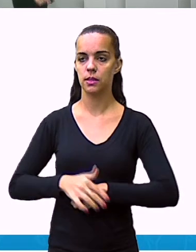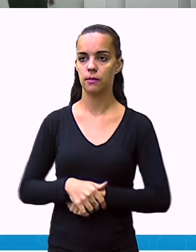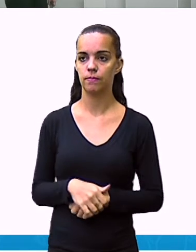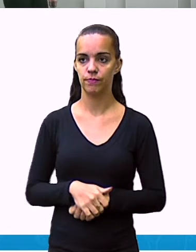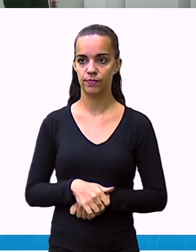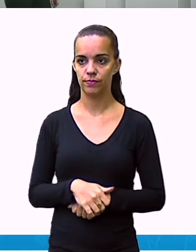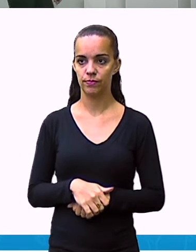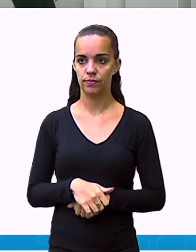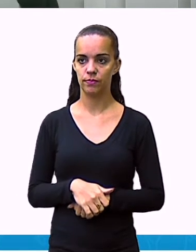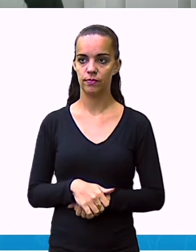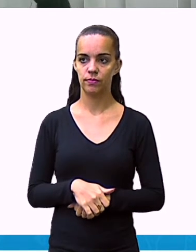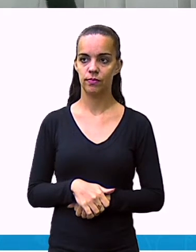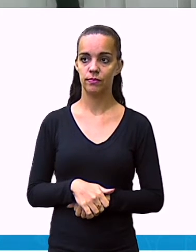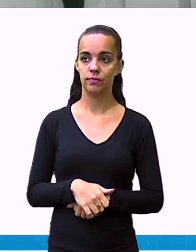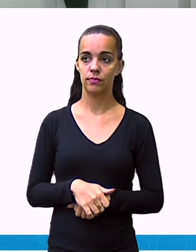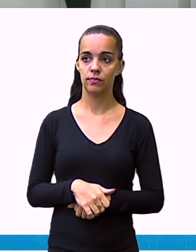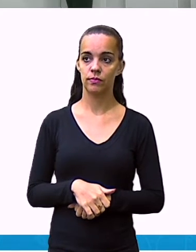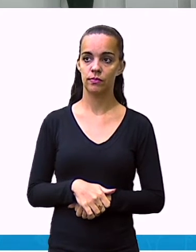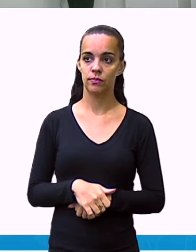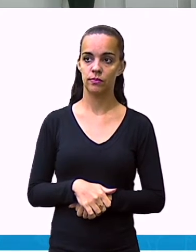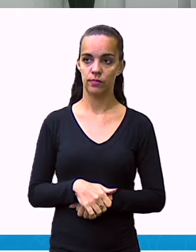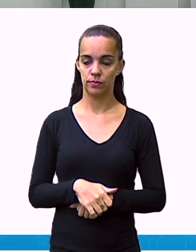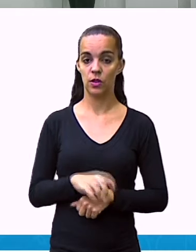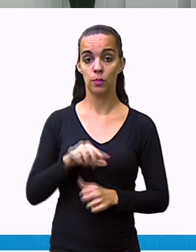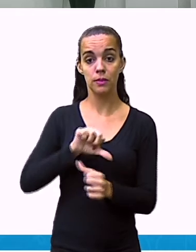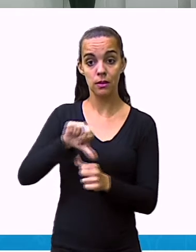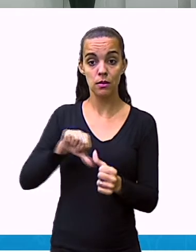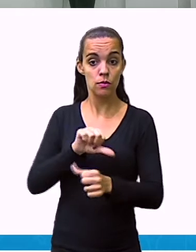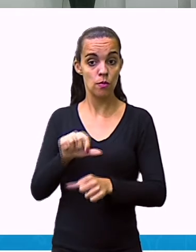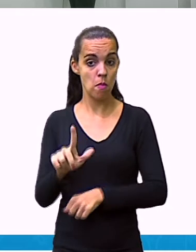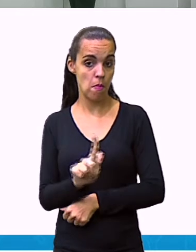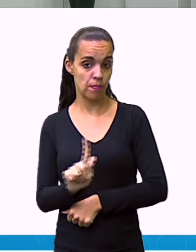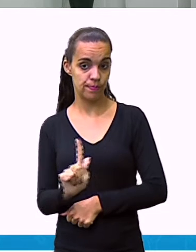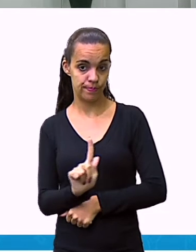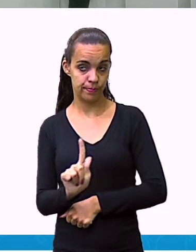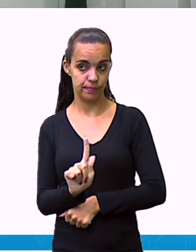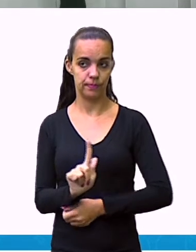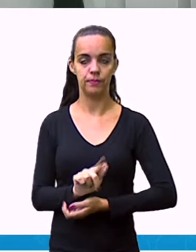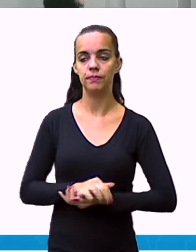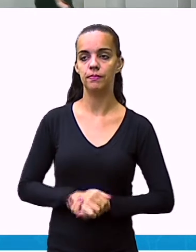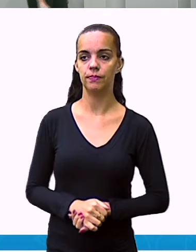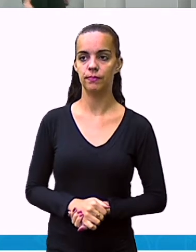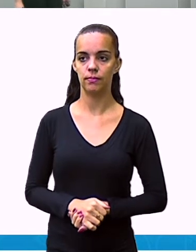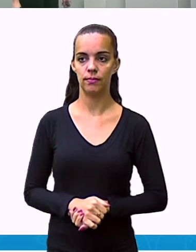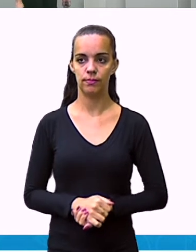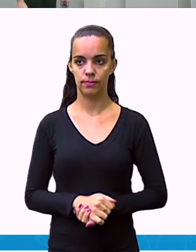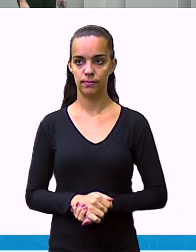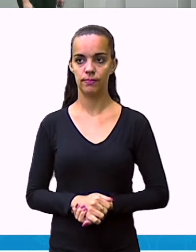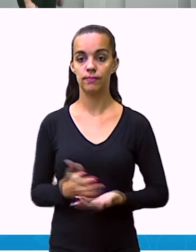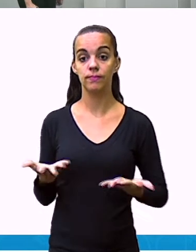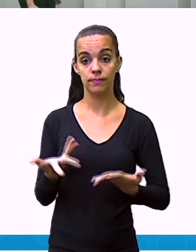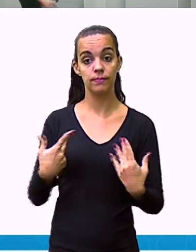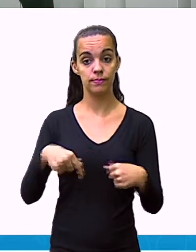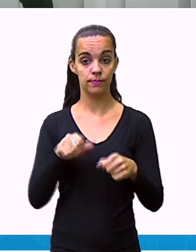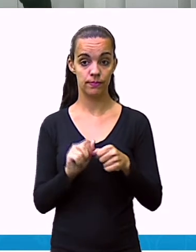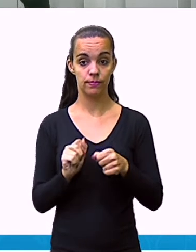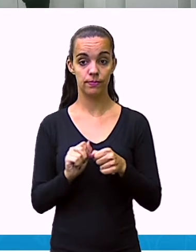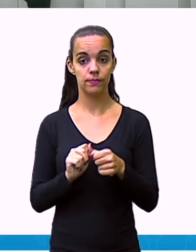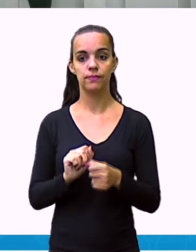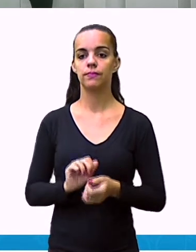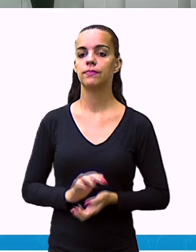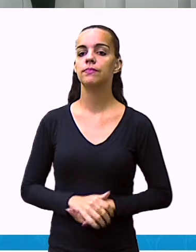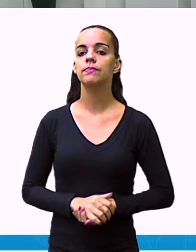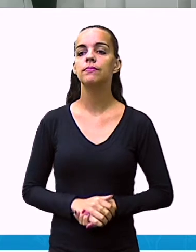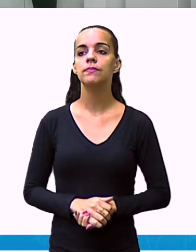e eu quero transformar em a grama como que nós vamos fazer